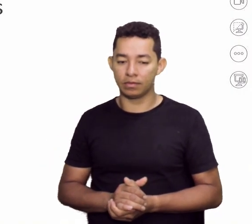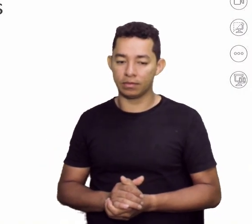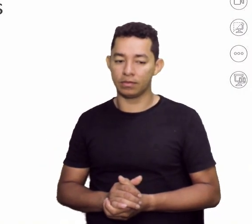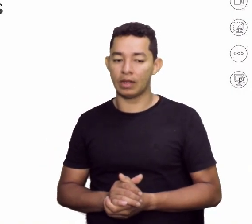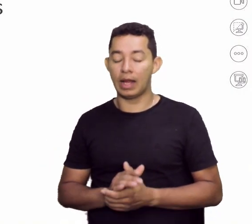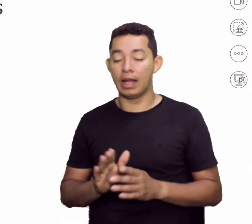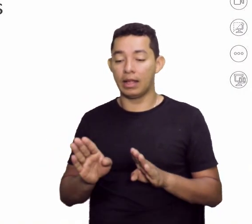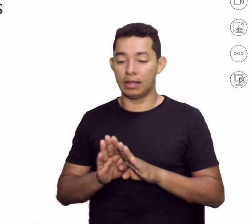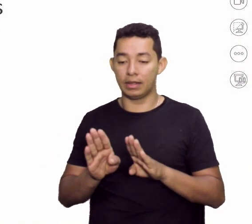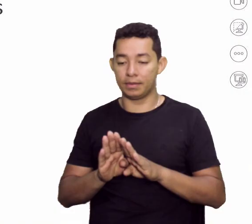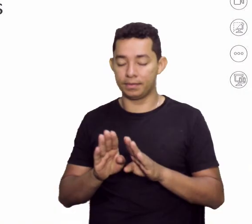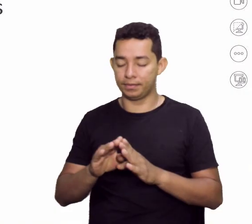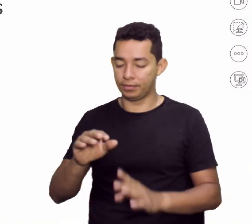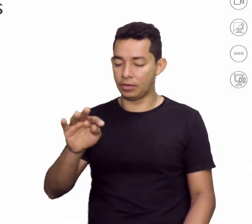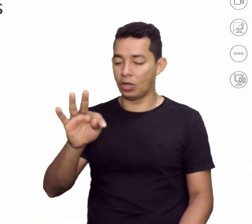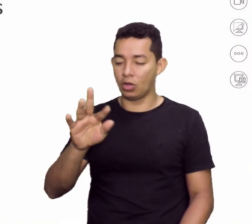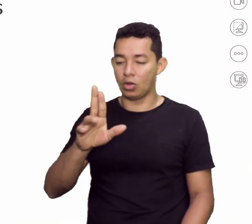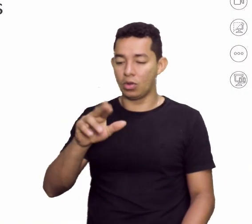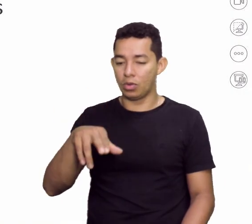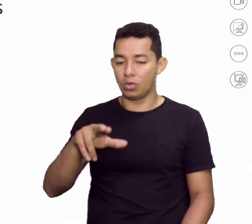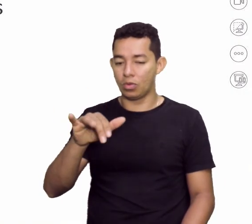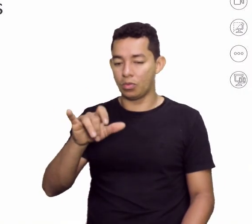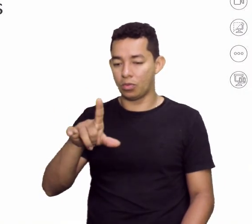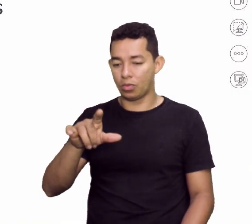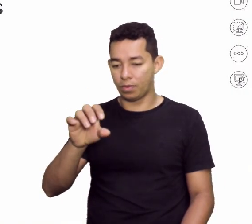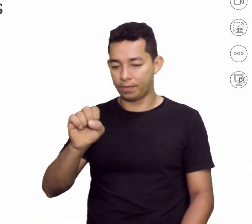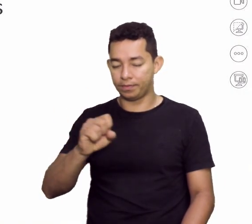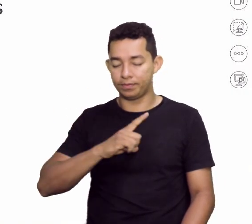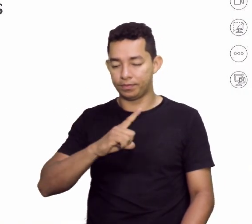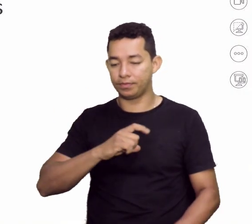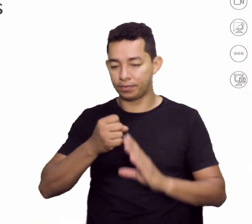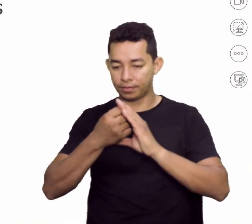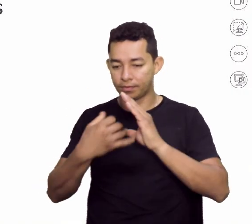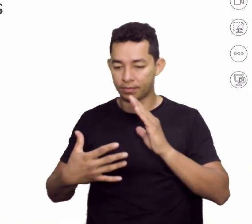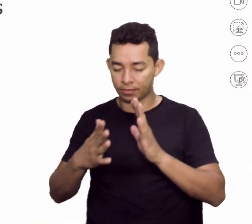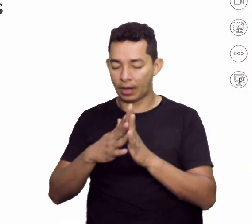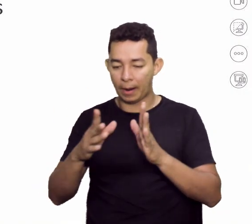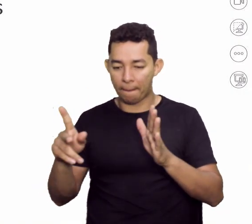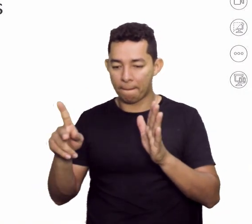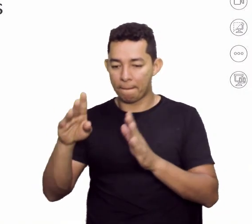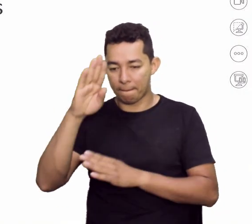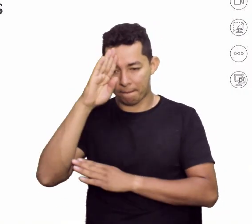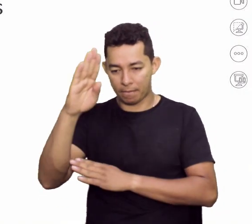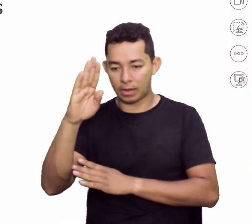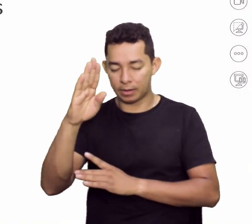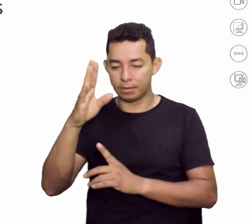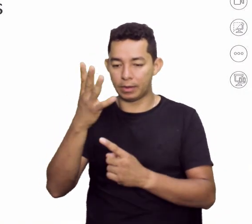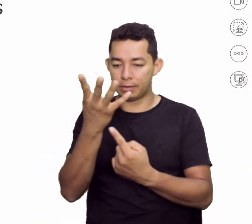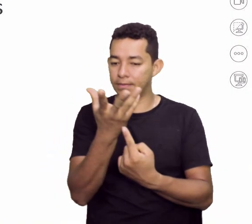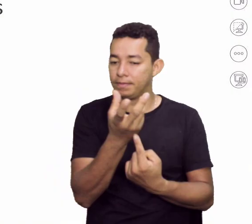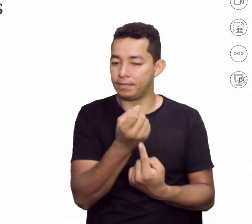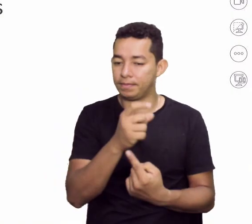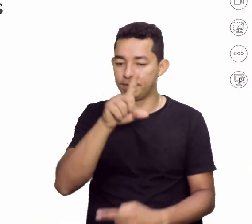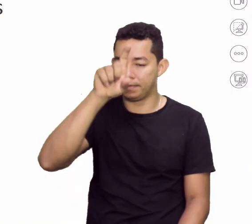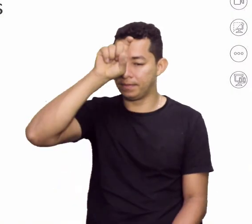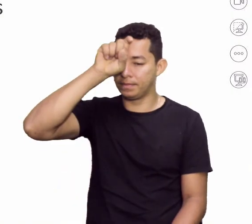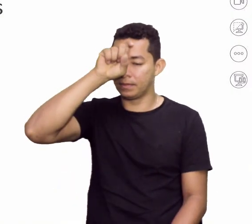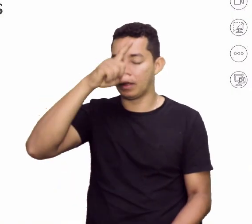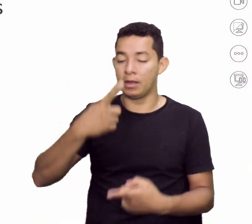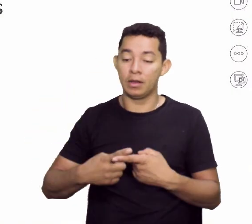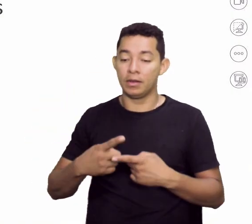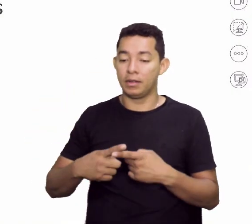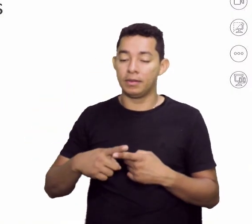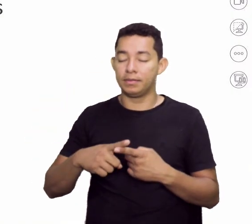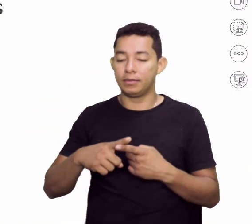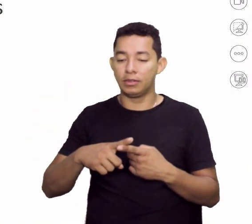mais representativos da arte egípcia. Os egípcios acreditavam na